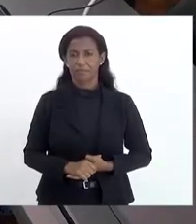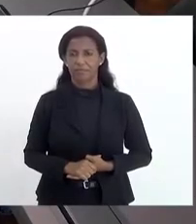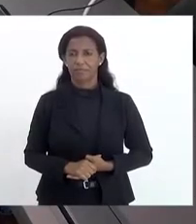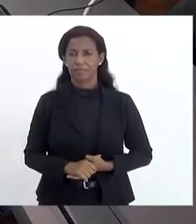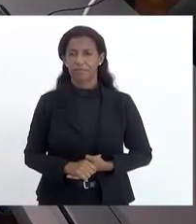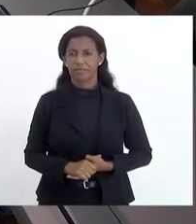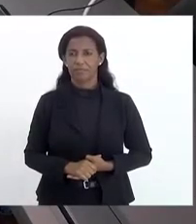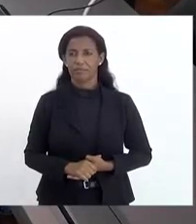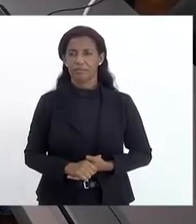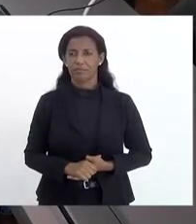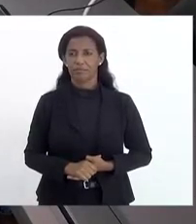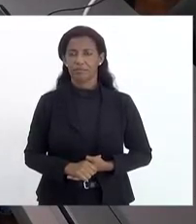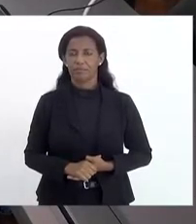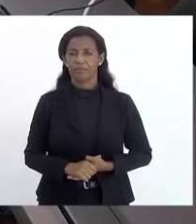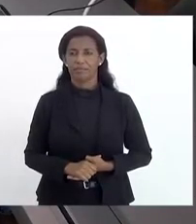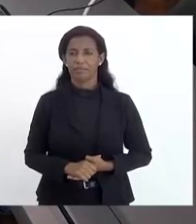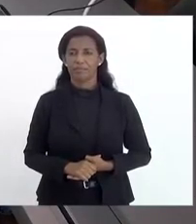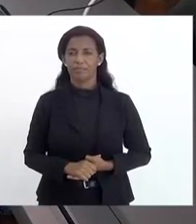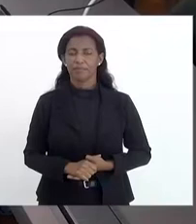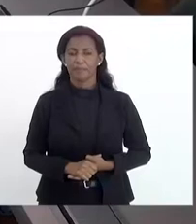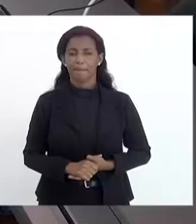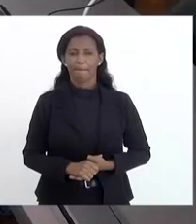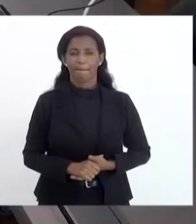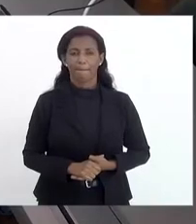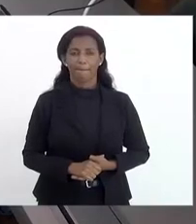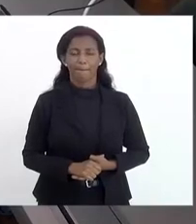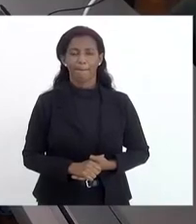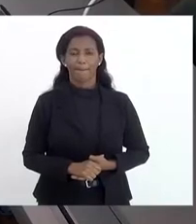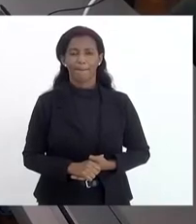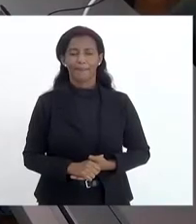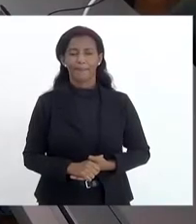Esse é meu? É seu, deputado.